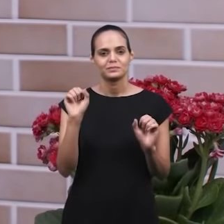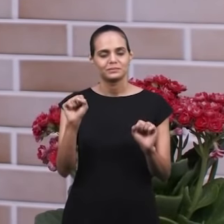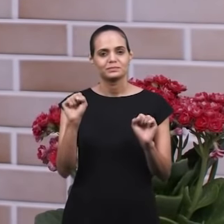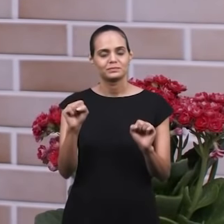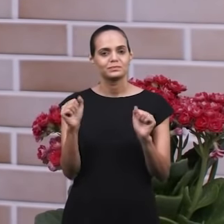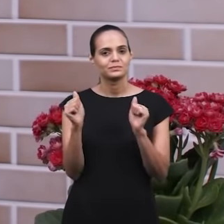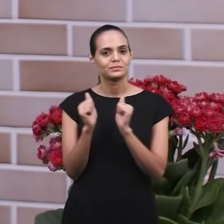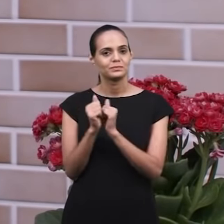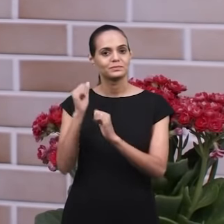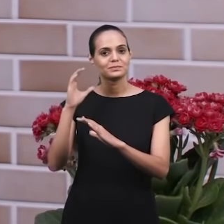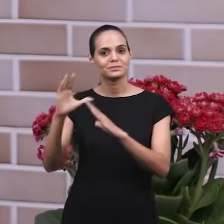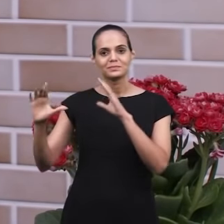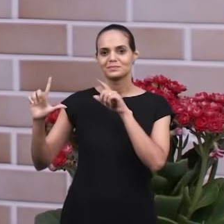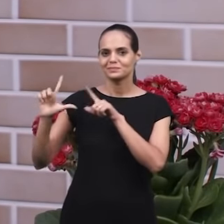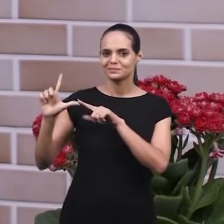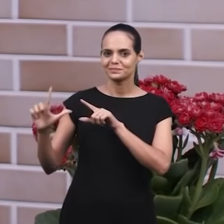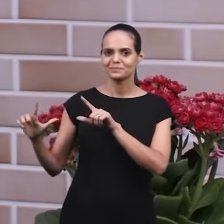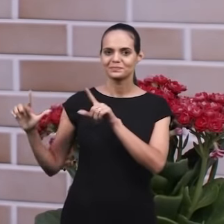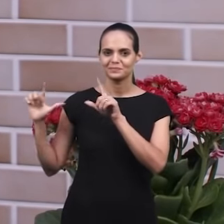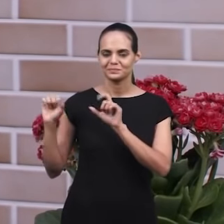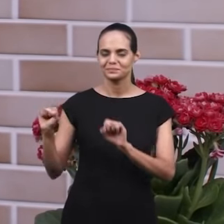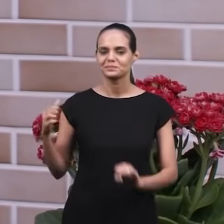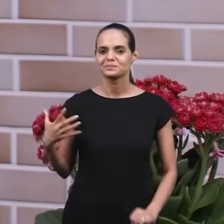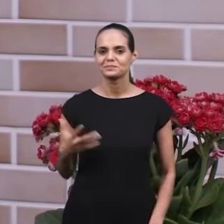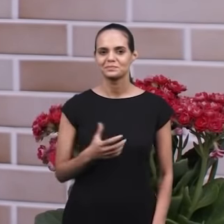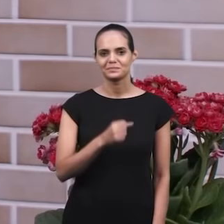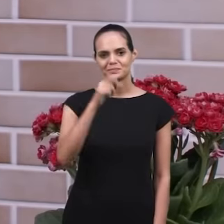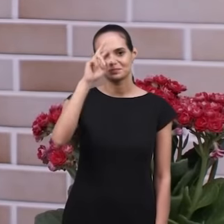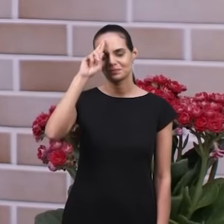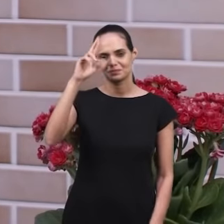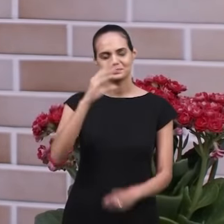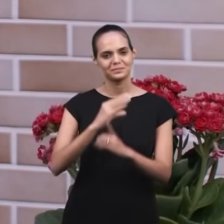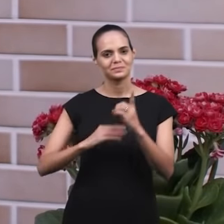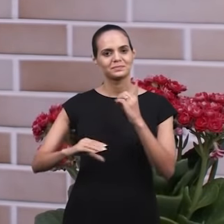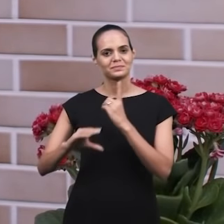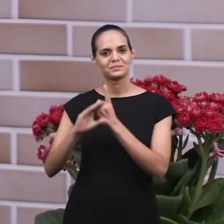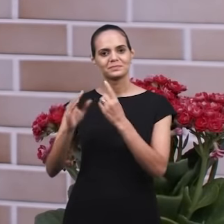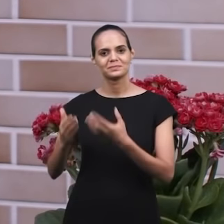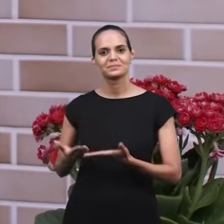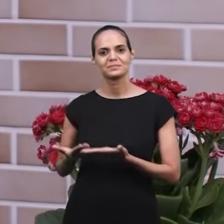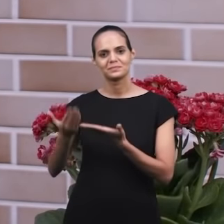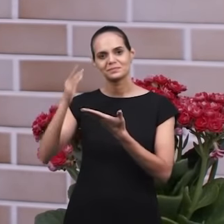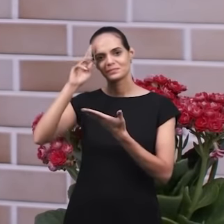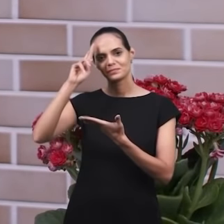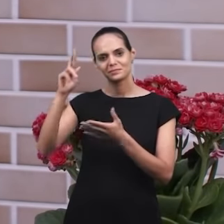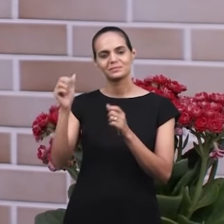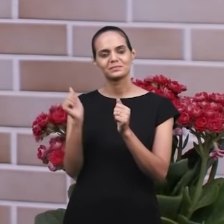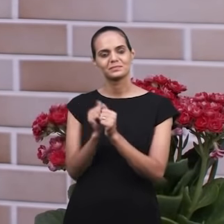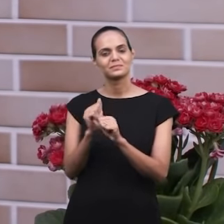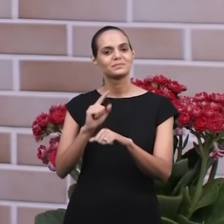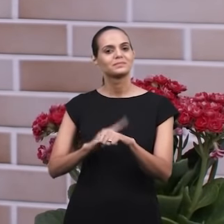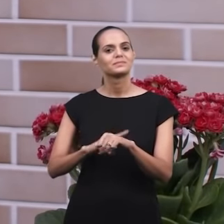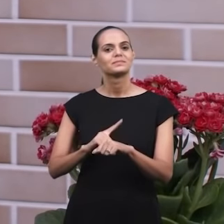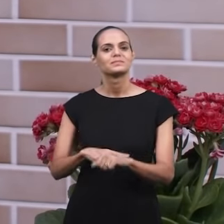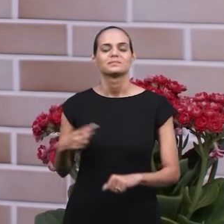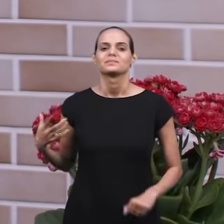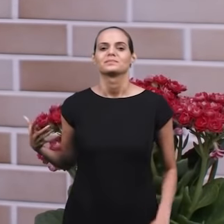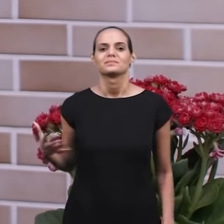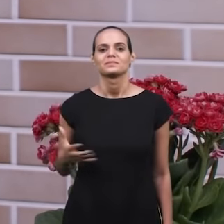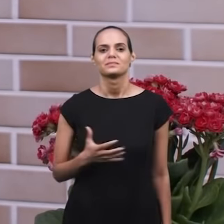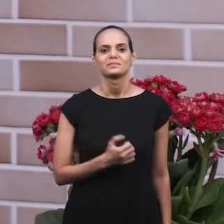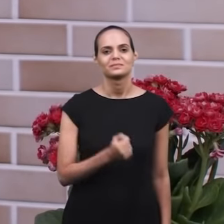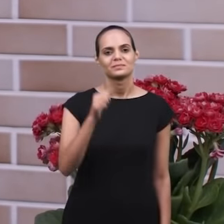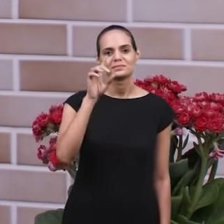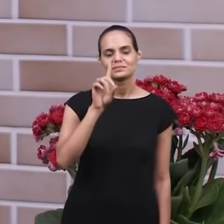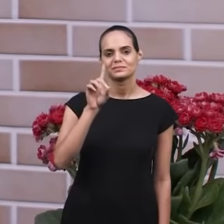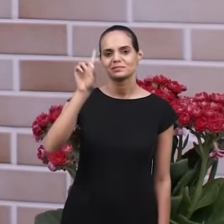hino estará na tela. Você pode adorar o Senhor, cultue ao Senhor, participe desse momento junto conosco. Vamos adorar o nome do nosso Deus